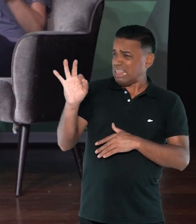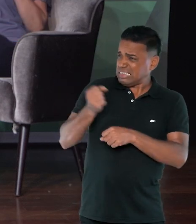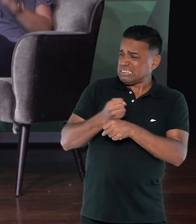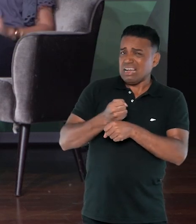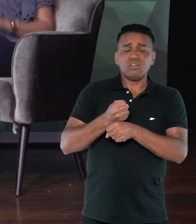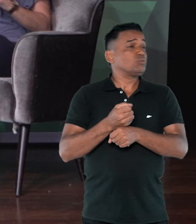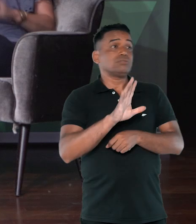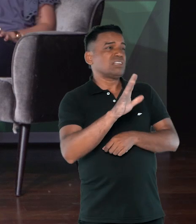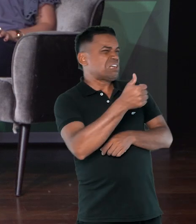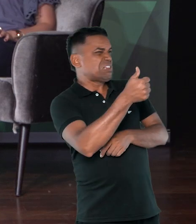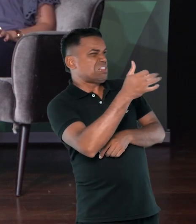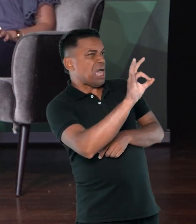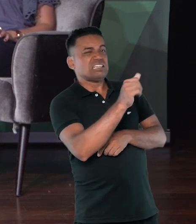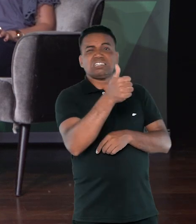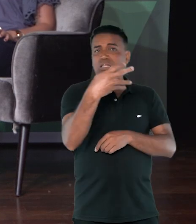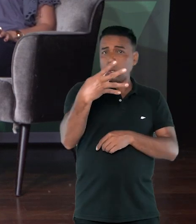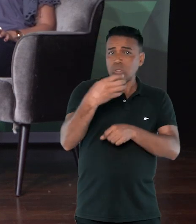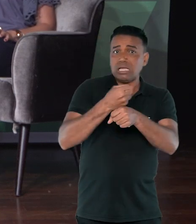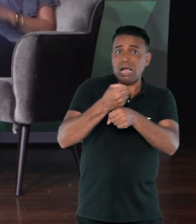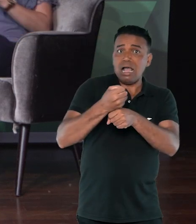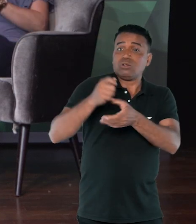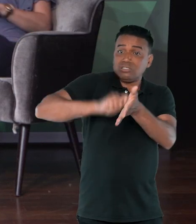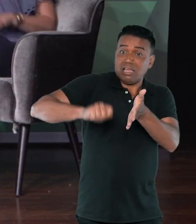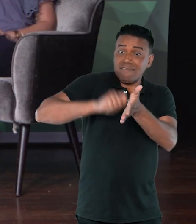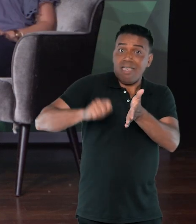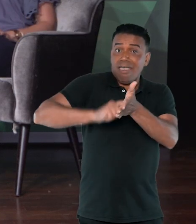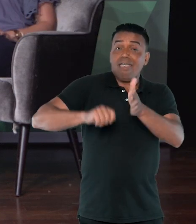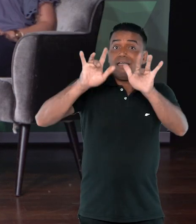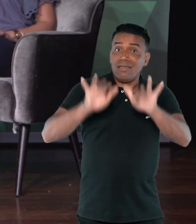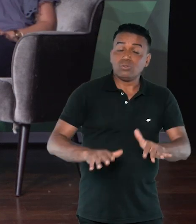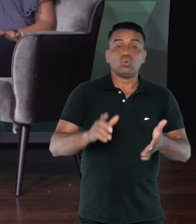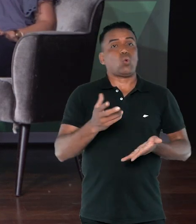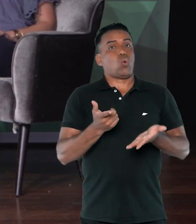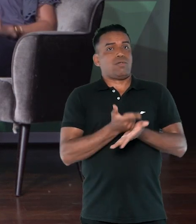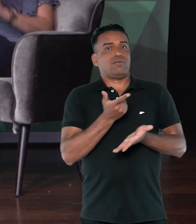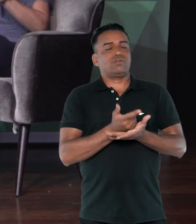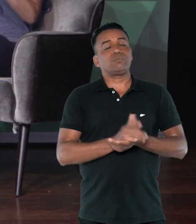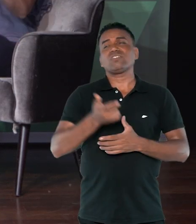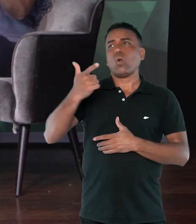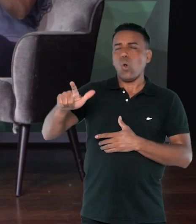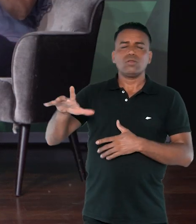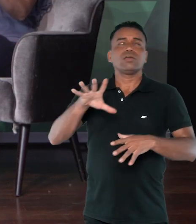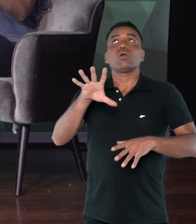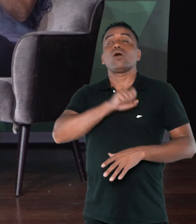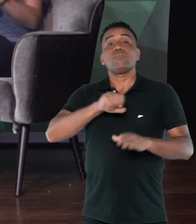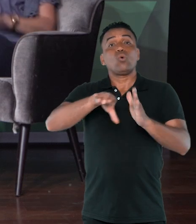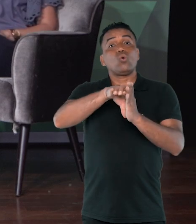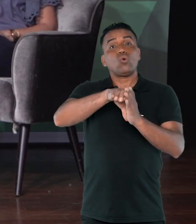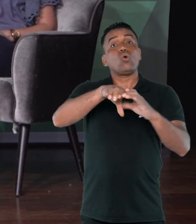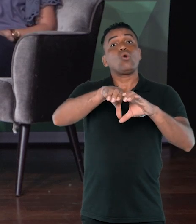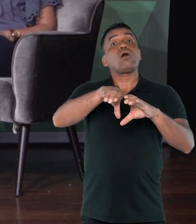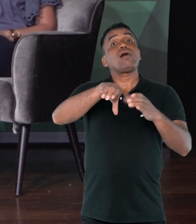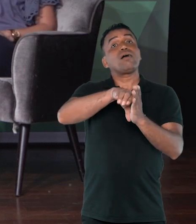dela, há muitos anos. Ela falou assim, eu já tinha o blog. Rê, você conhece esse livro? Doidas